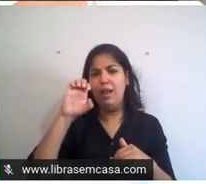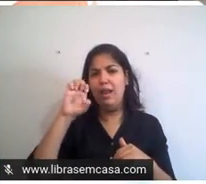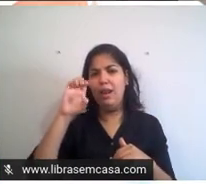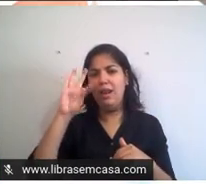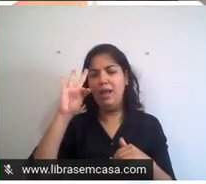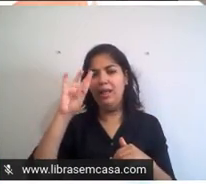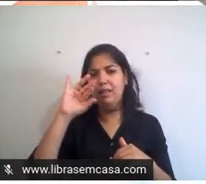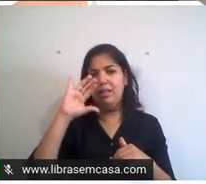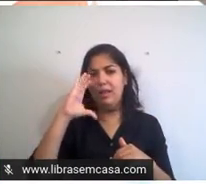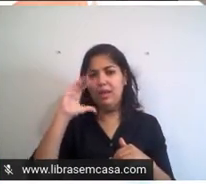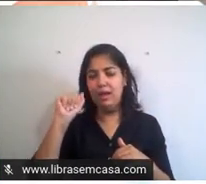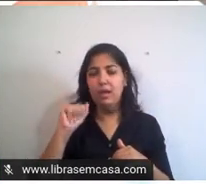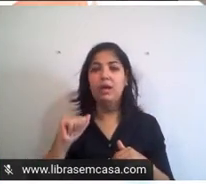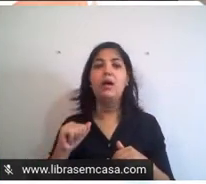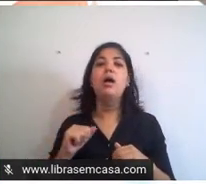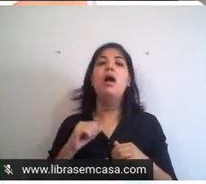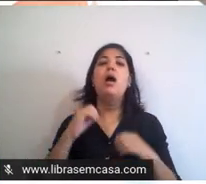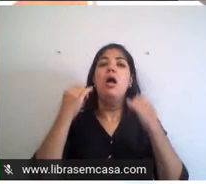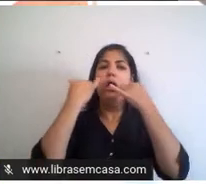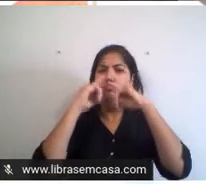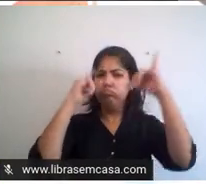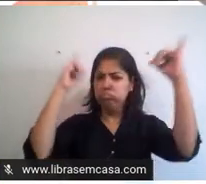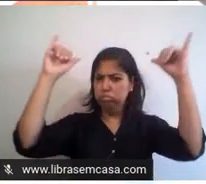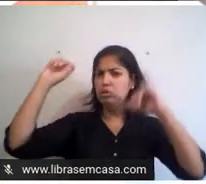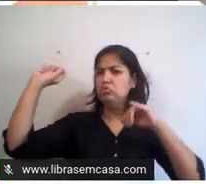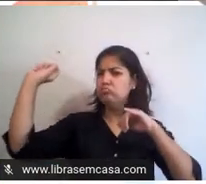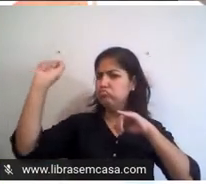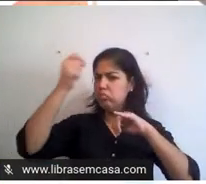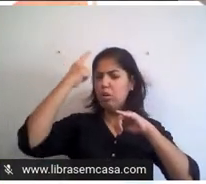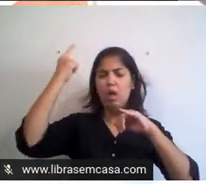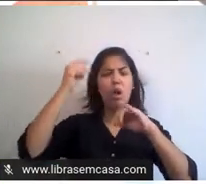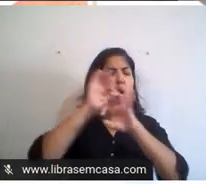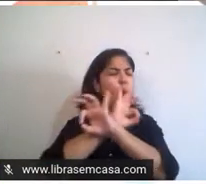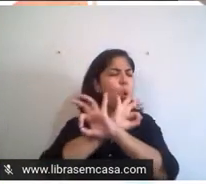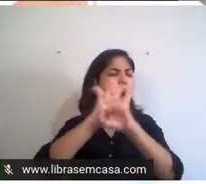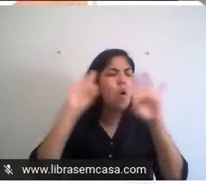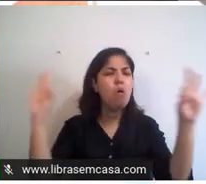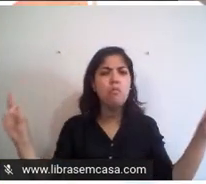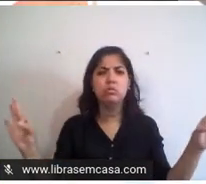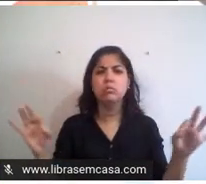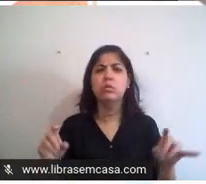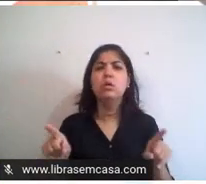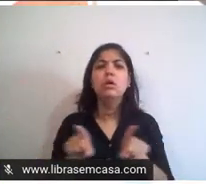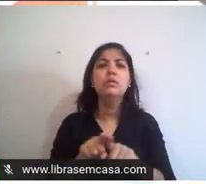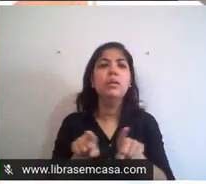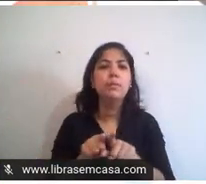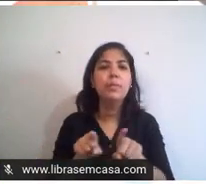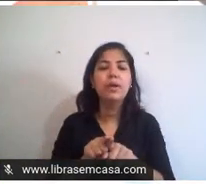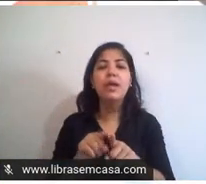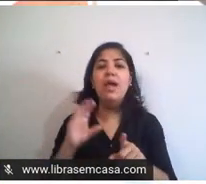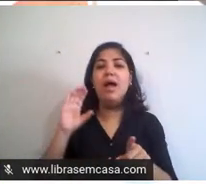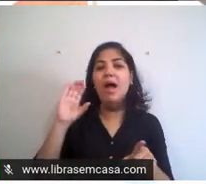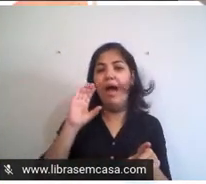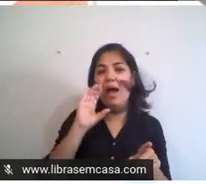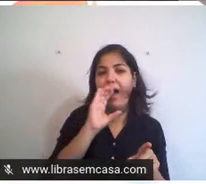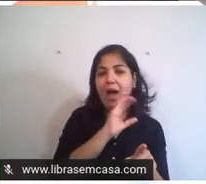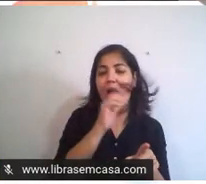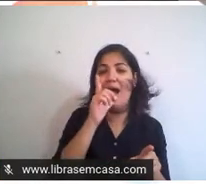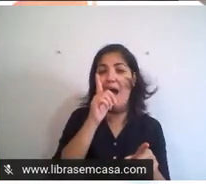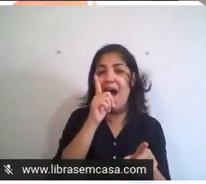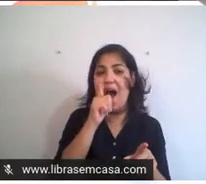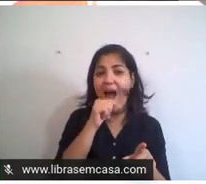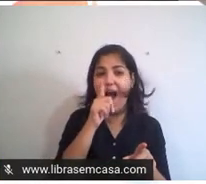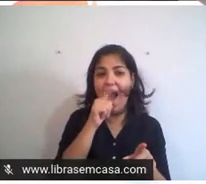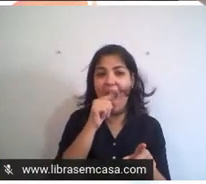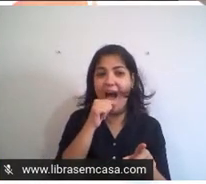competitivo e, além, obviamente, da questão de aquecimento de água via painel solar, que é uma tecnologia que